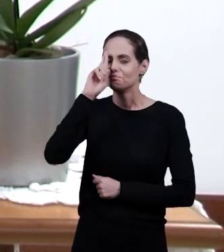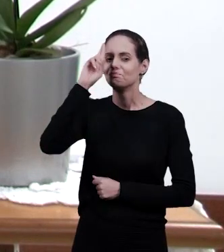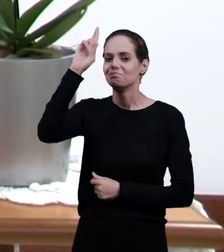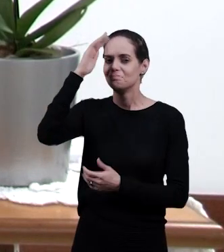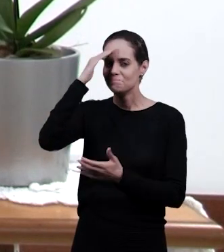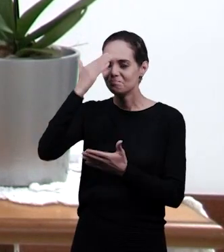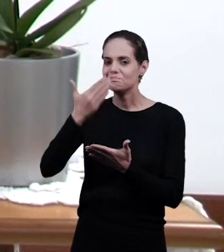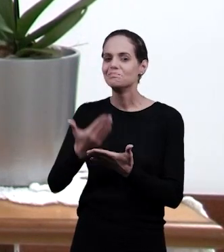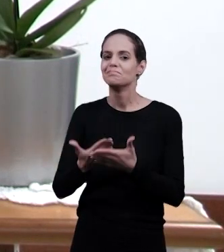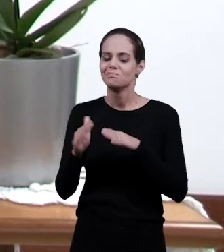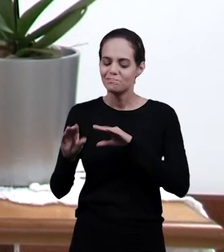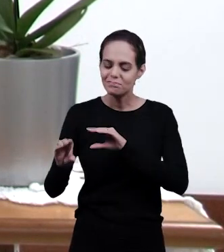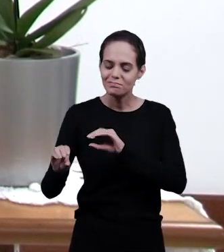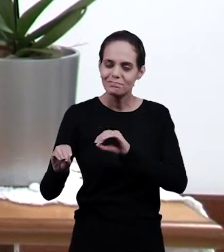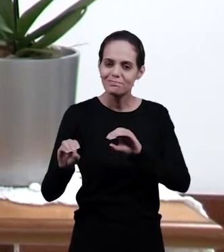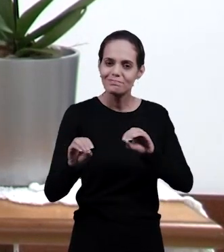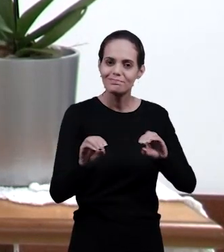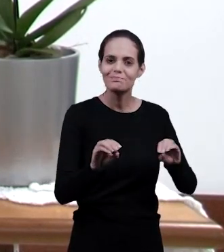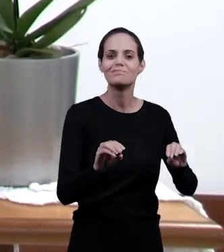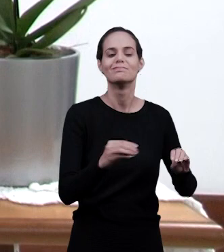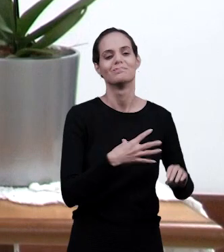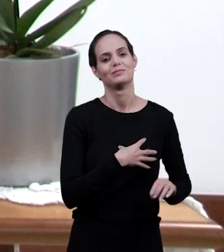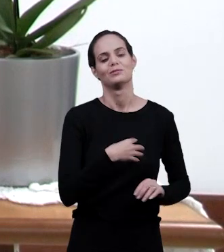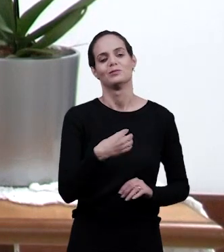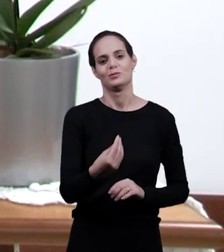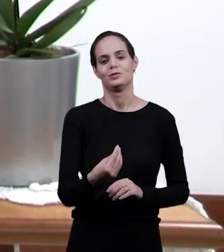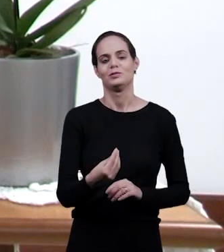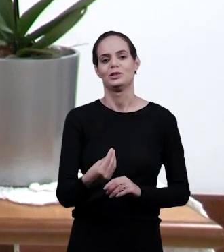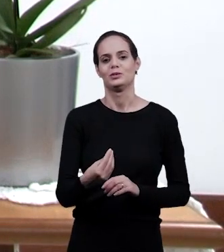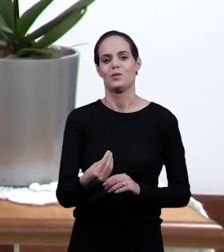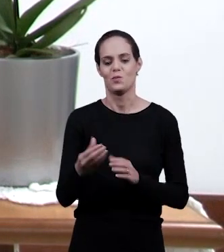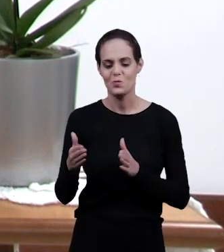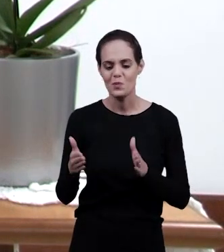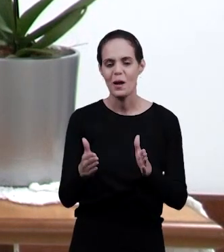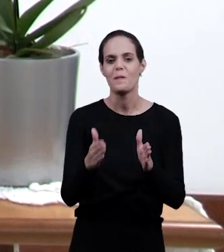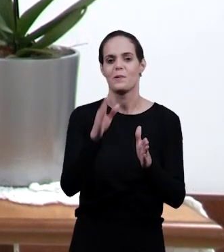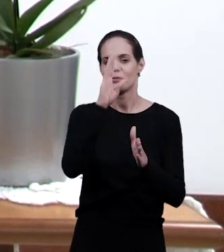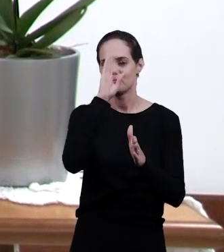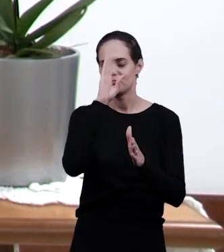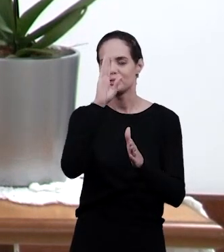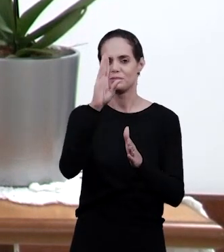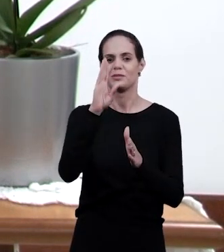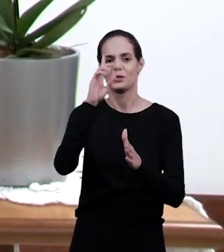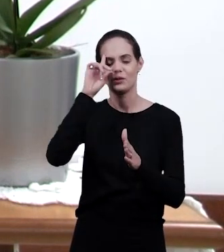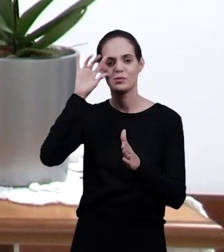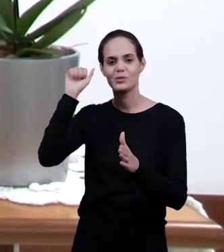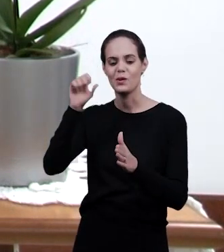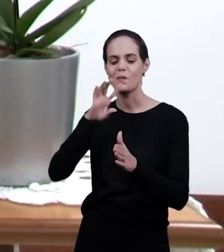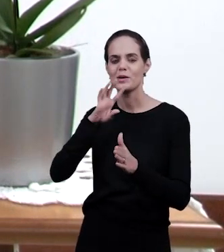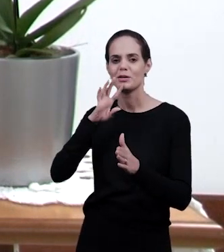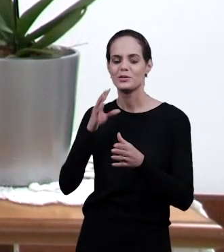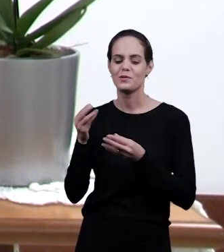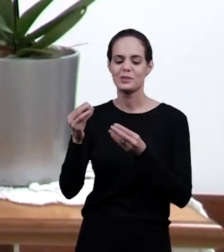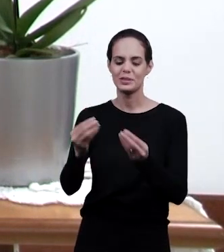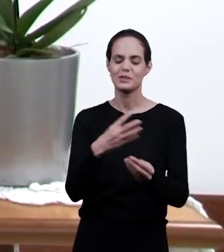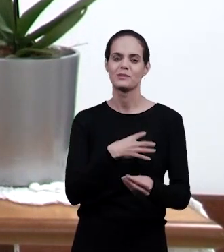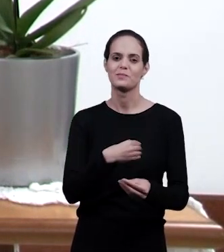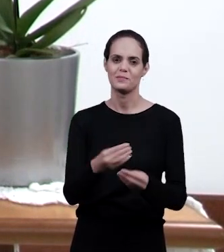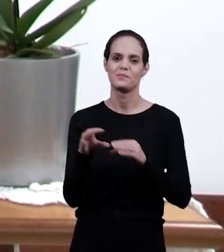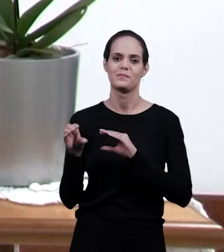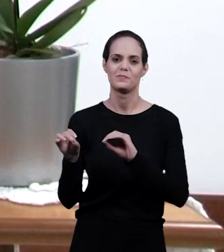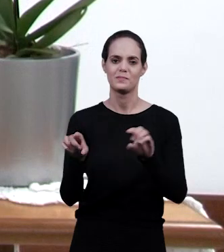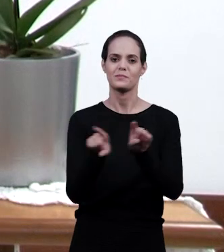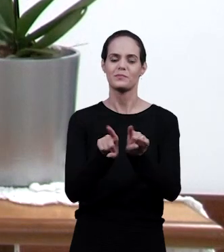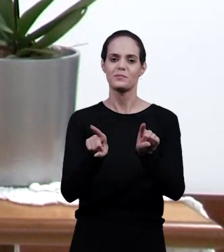suas vidas na dispensação do Senhor, que estão ensinando seus filhos a andarem no caminho que eles um dia conheceram. Isso é